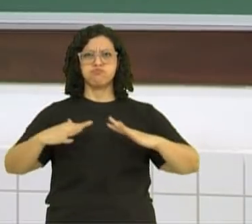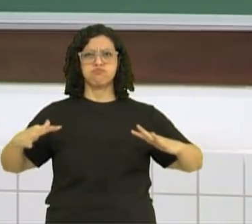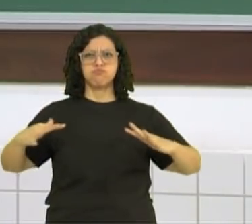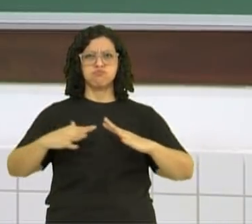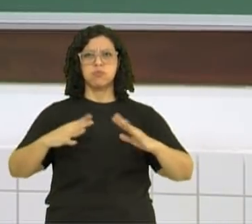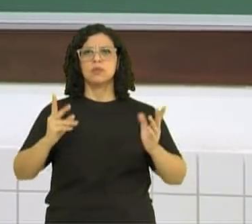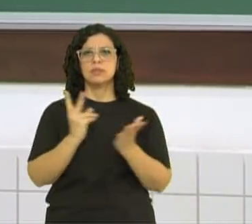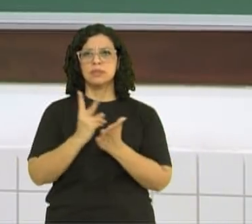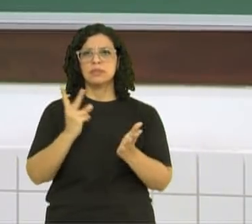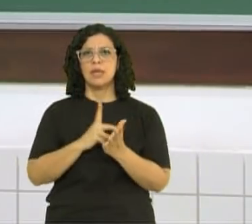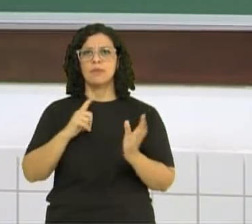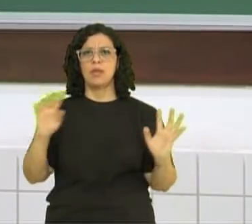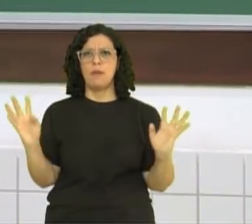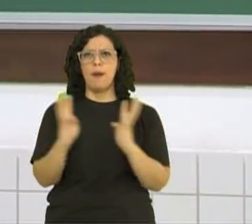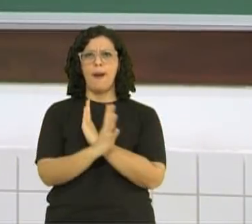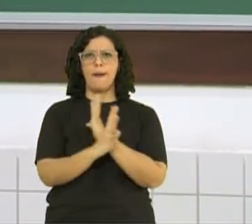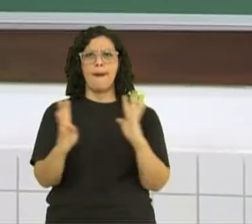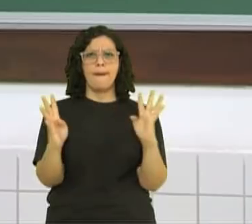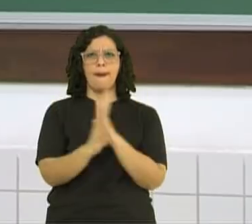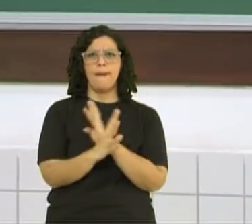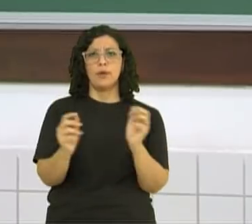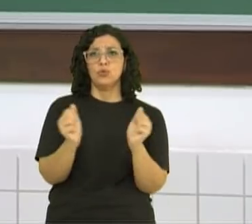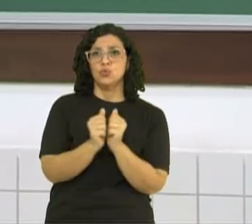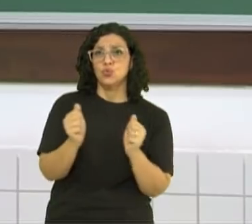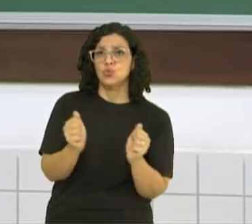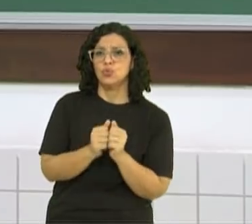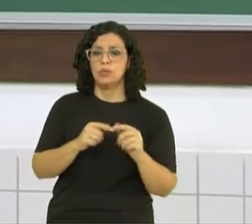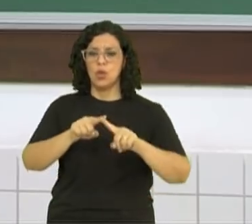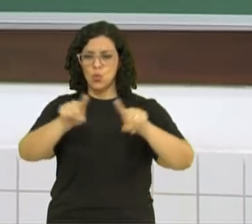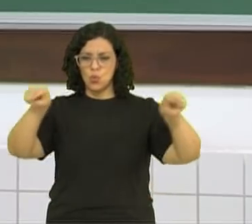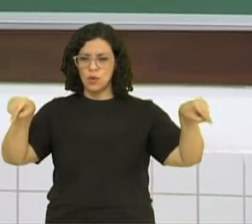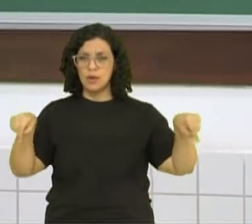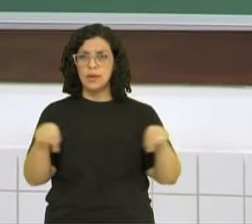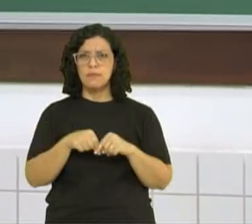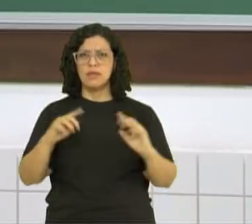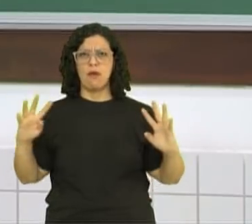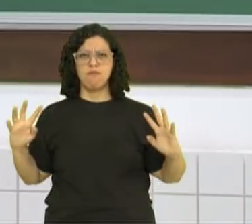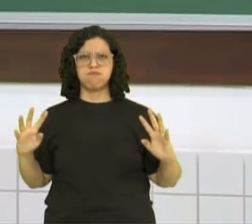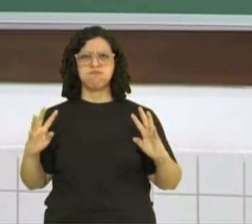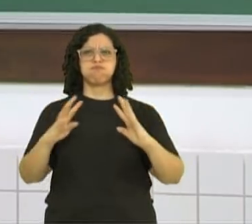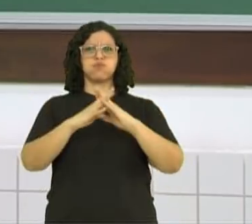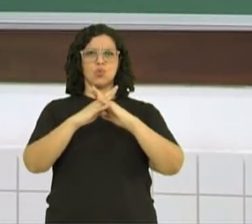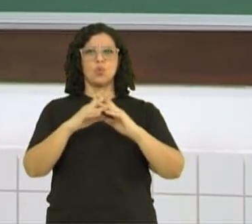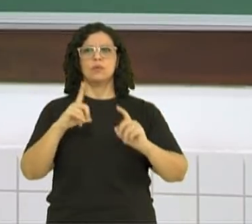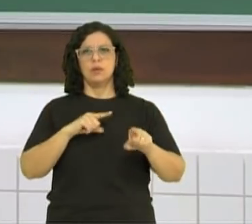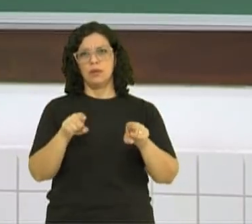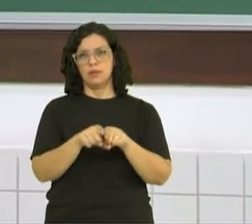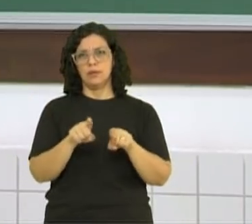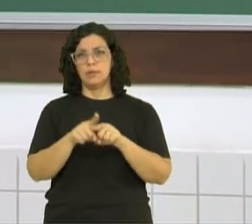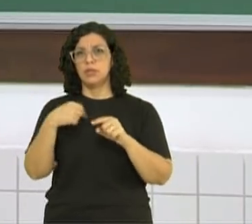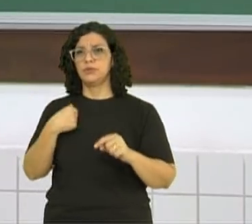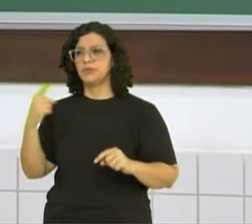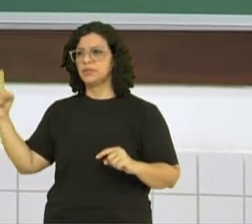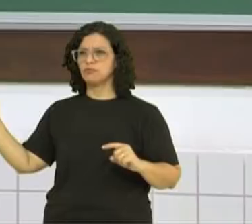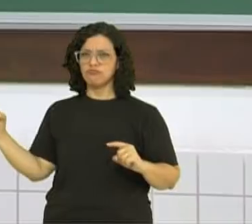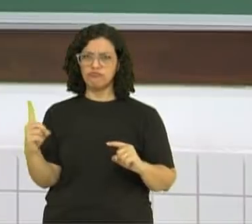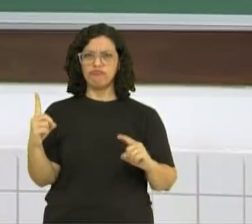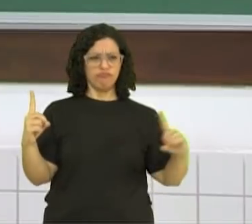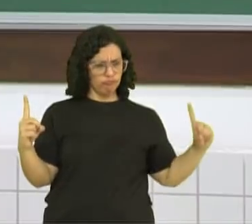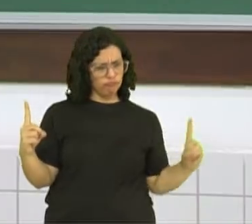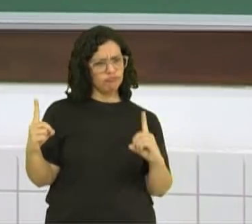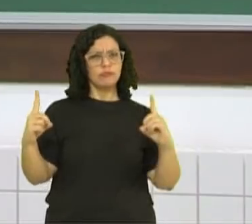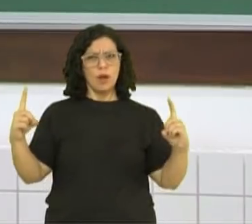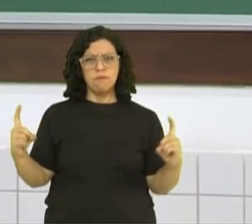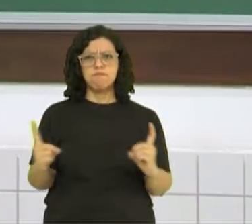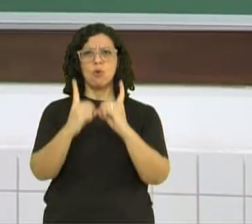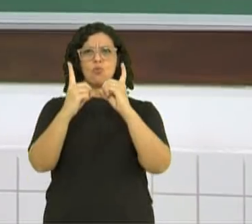seus jogadores dentro do espaço delimitado, seja o campo, seja uma quadra. Então a ideia é essa, atacar e defender. Né?